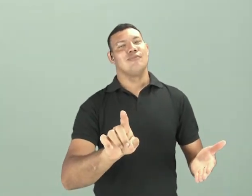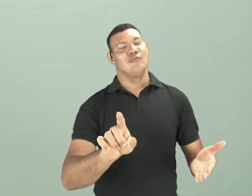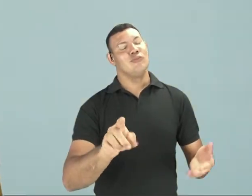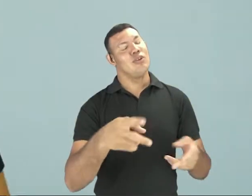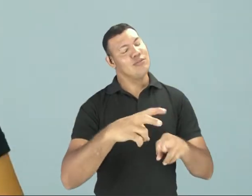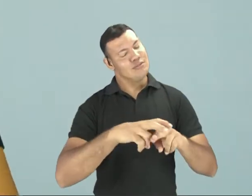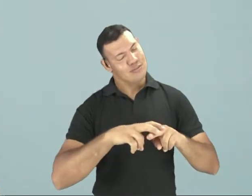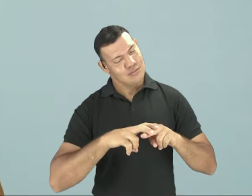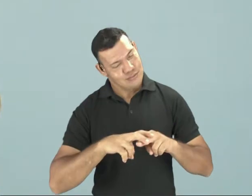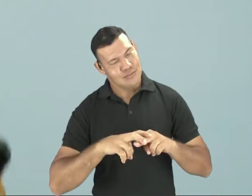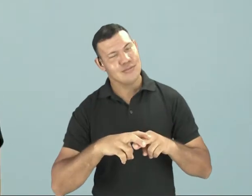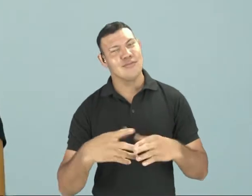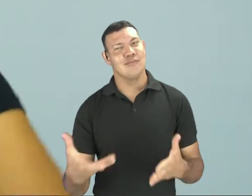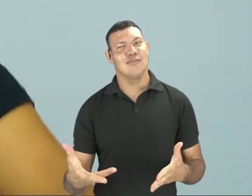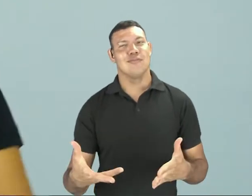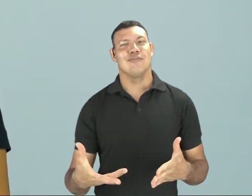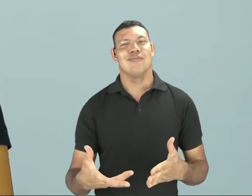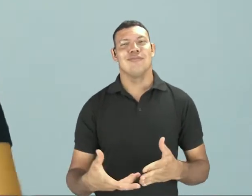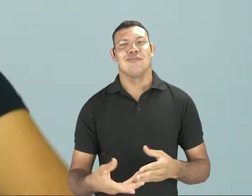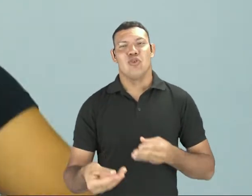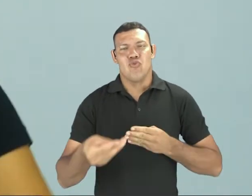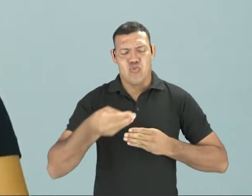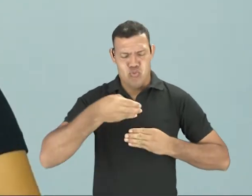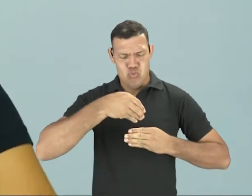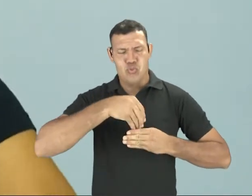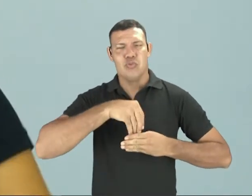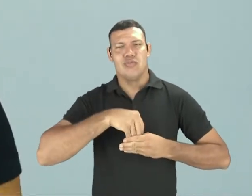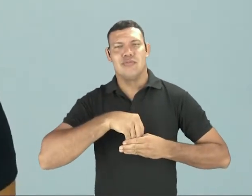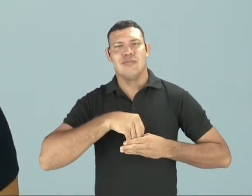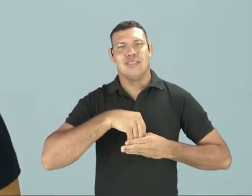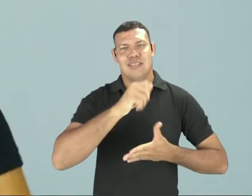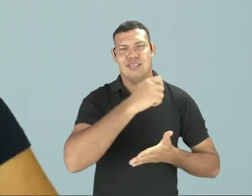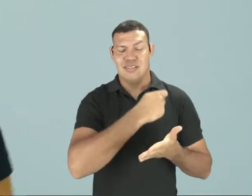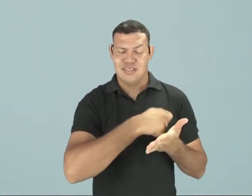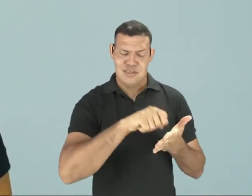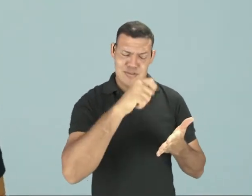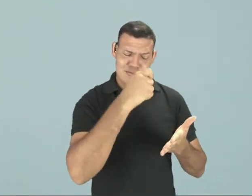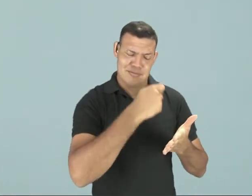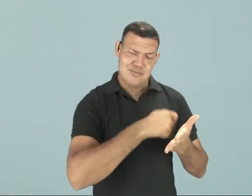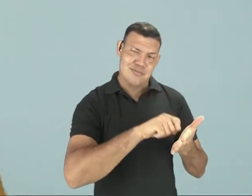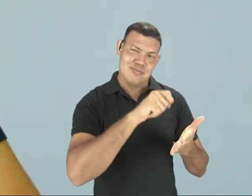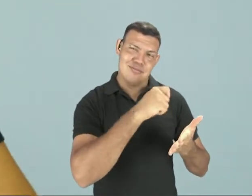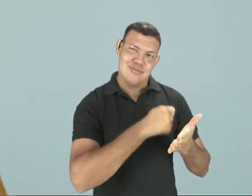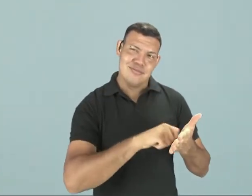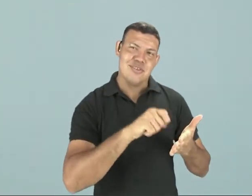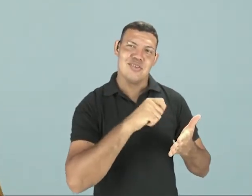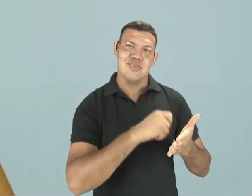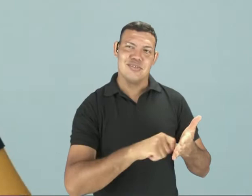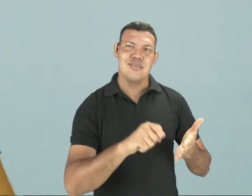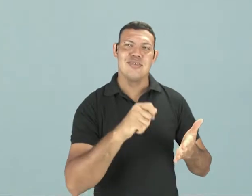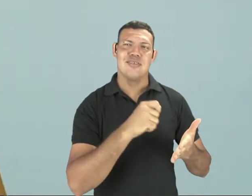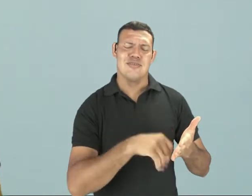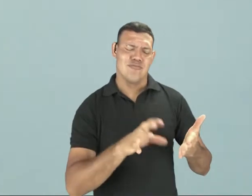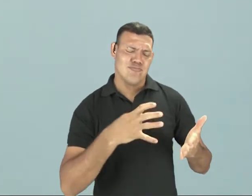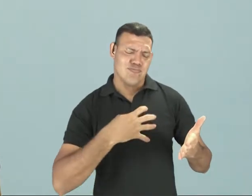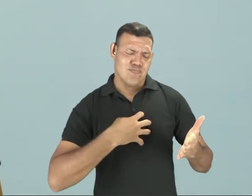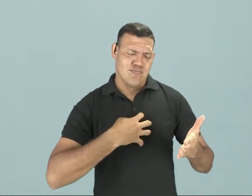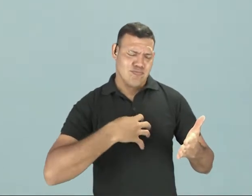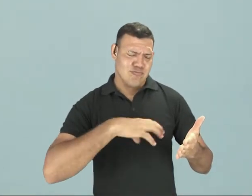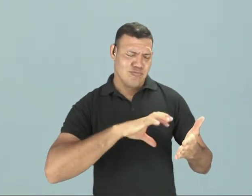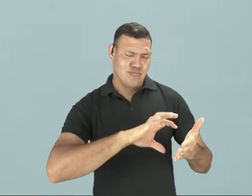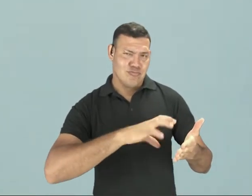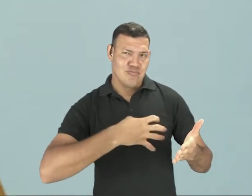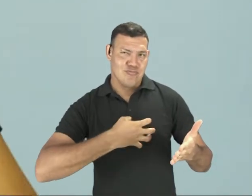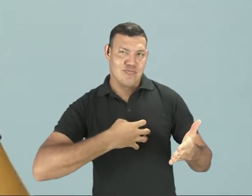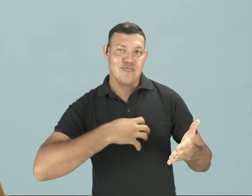que nós falamos do lirismo, o lirismo poético. O autor, todo escritor tem o seu lirismo. Ele vai colocar aí sensações,